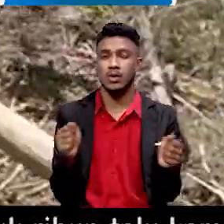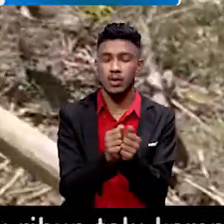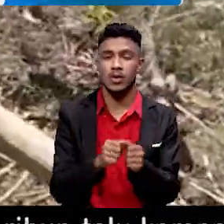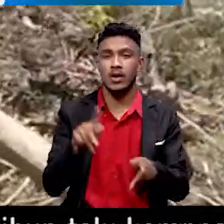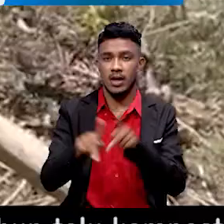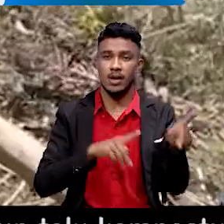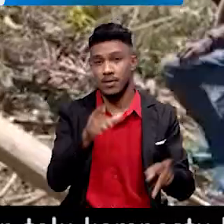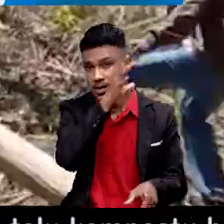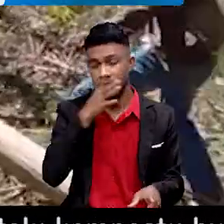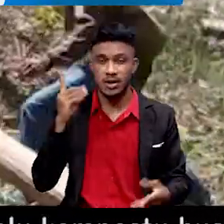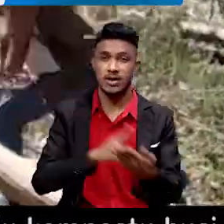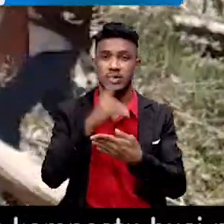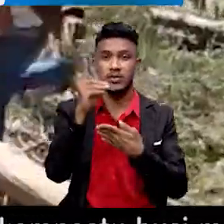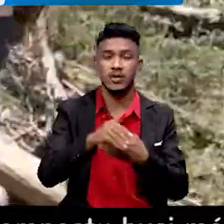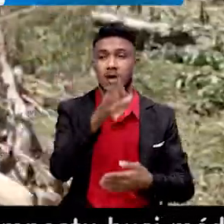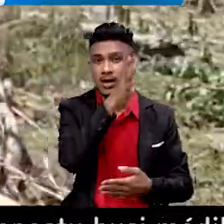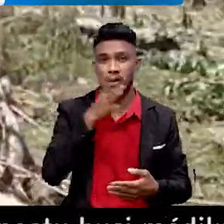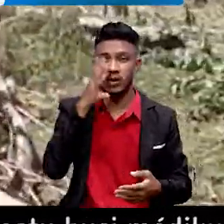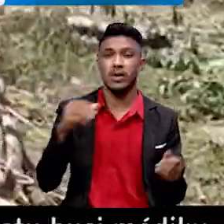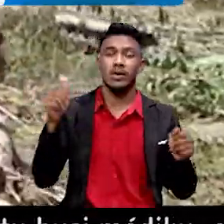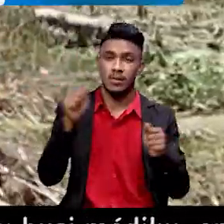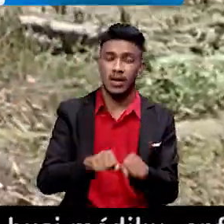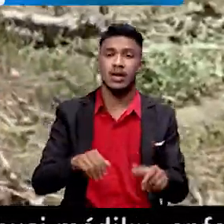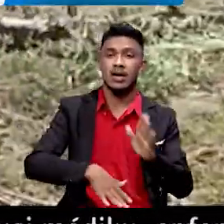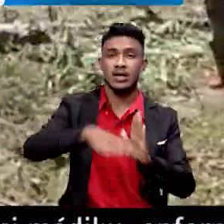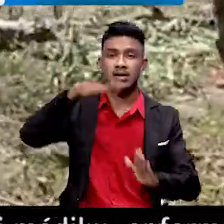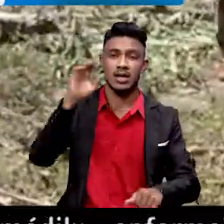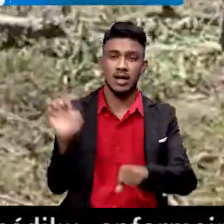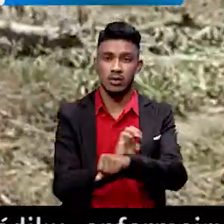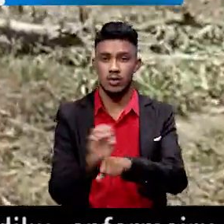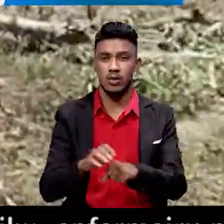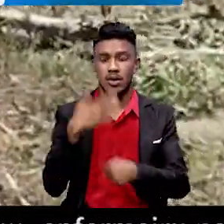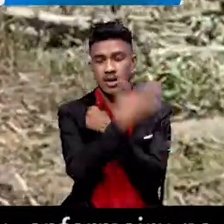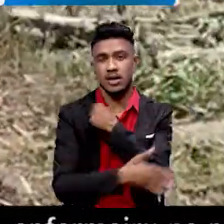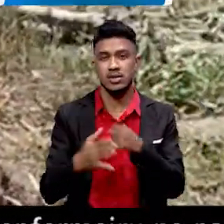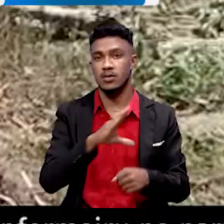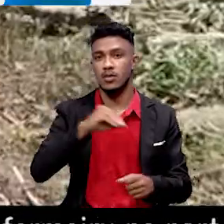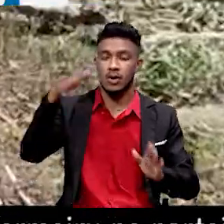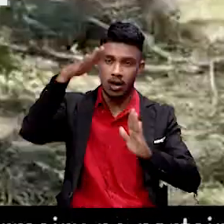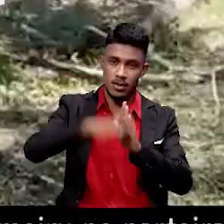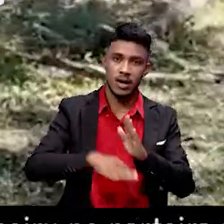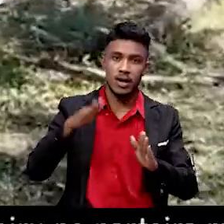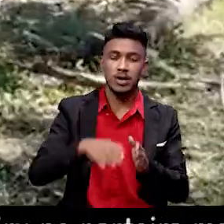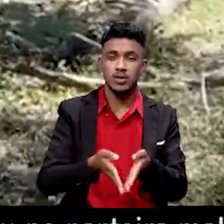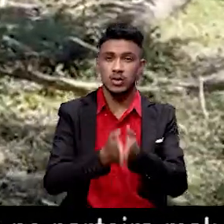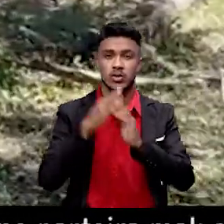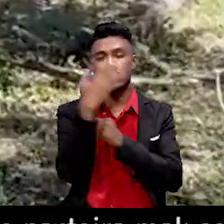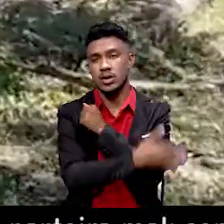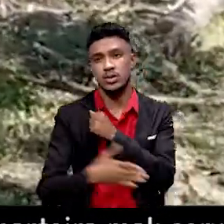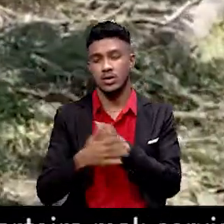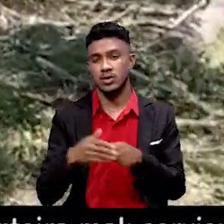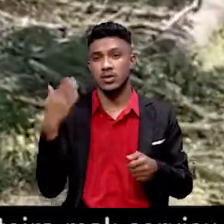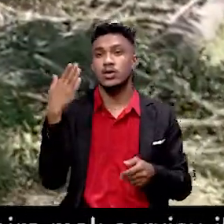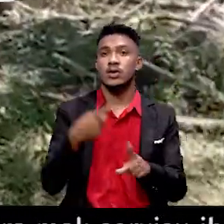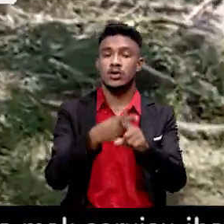agricultor desenvolve setor agricultura ho di hasa e crescimento economia railaran no ha menos dependencia Timor Leste nian ba produtu